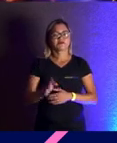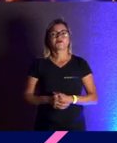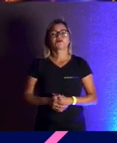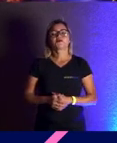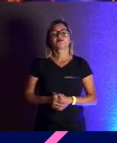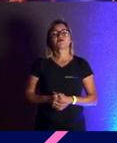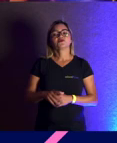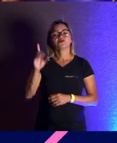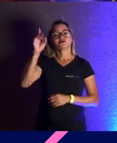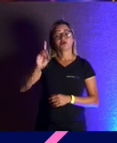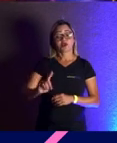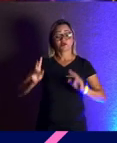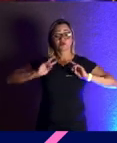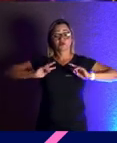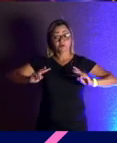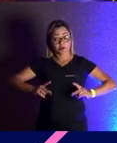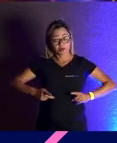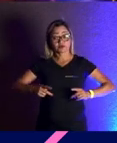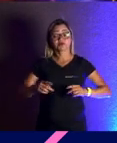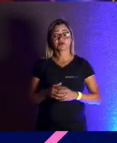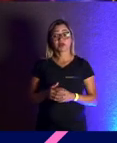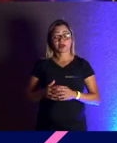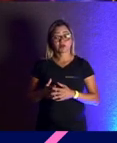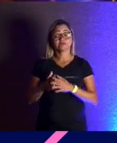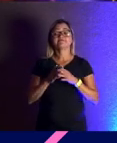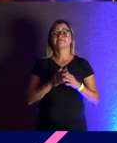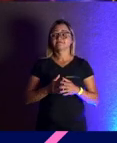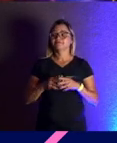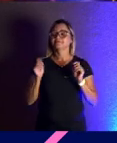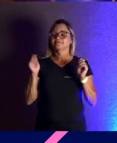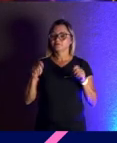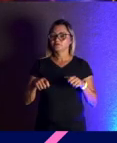direitos humanos, então tem instituições que a gente pode ter.